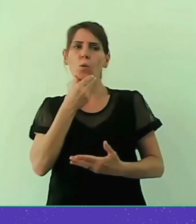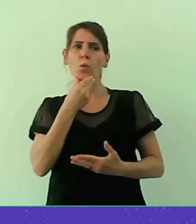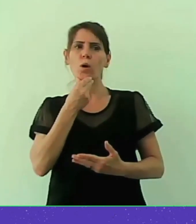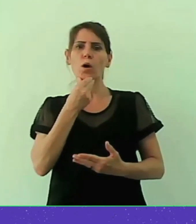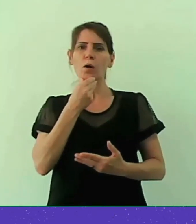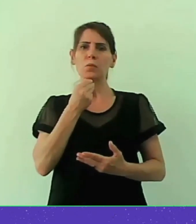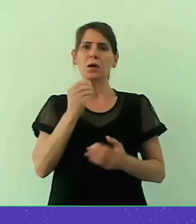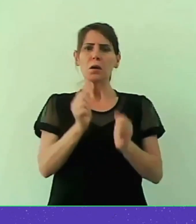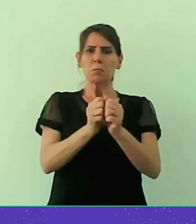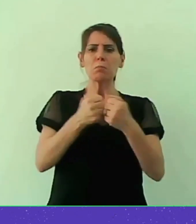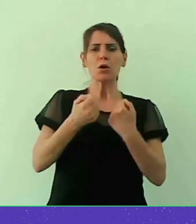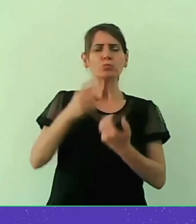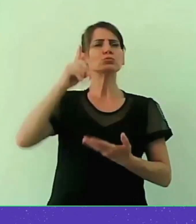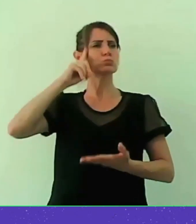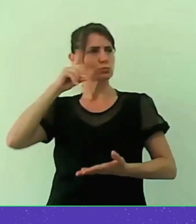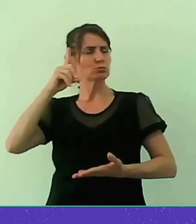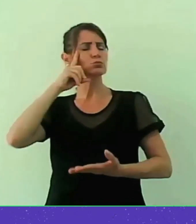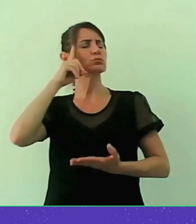cada dia,